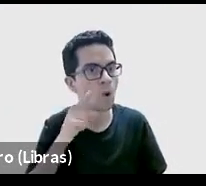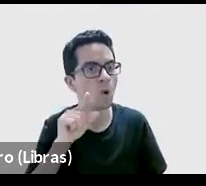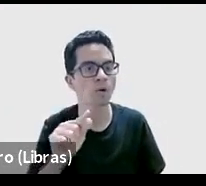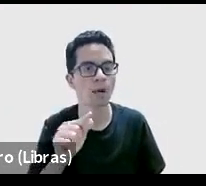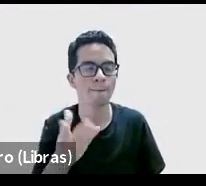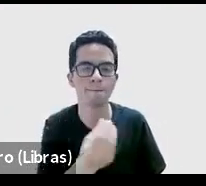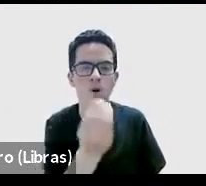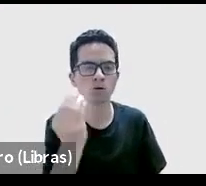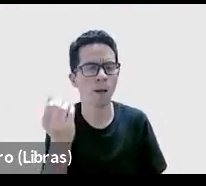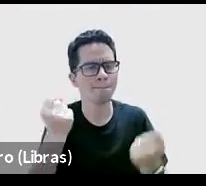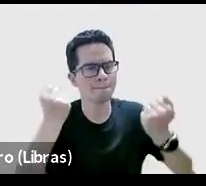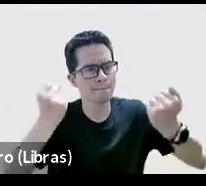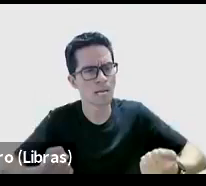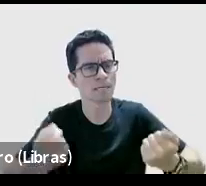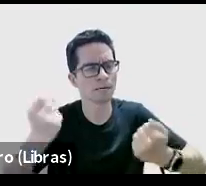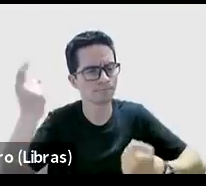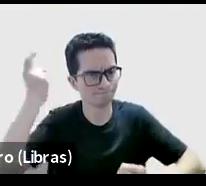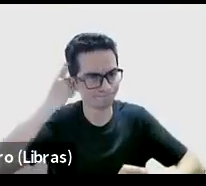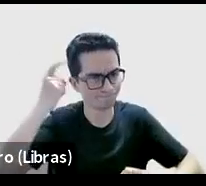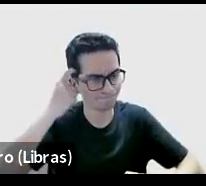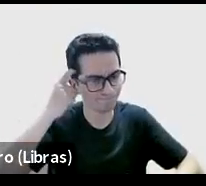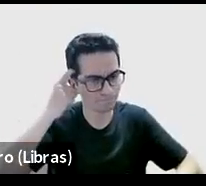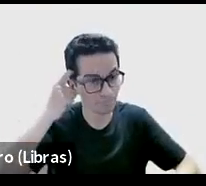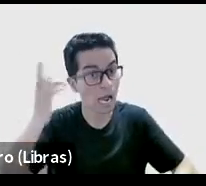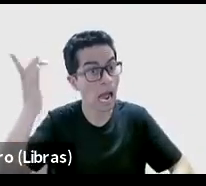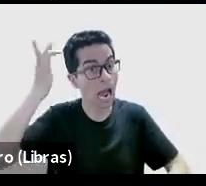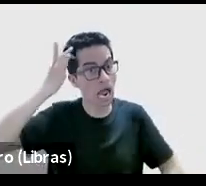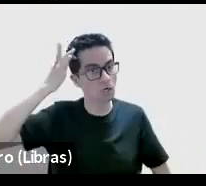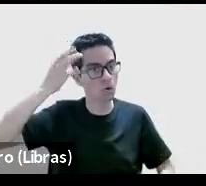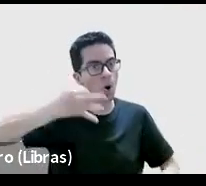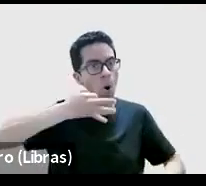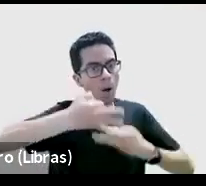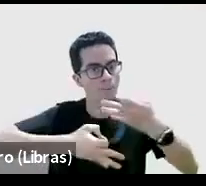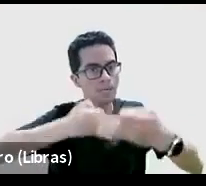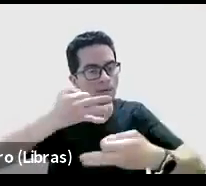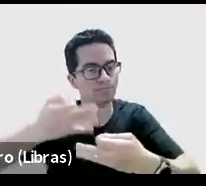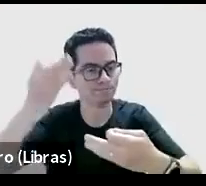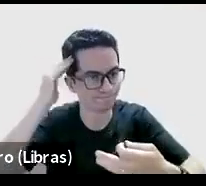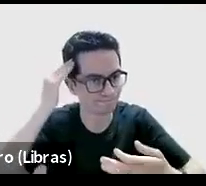bastante complexas, assim. Eu acho assim, né,